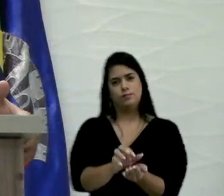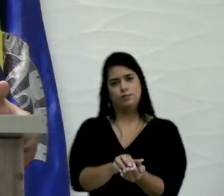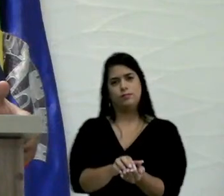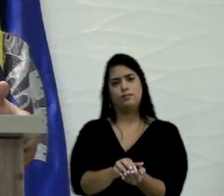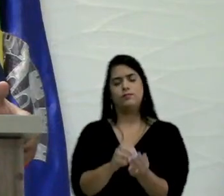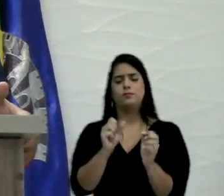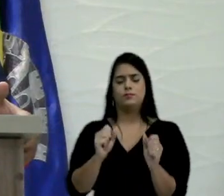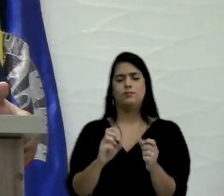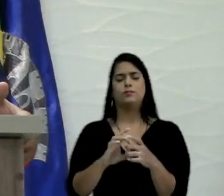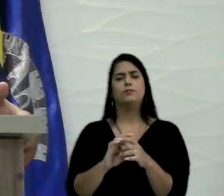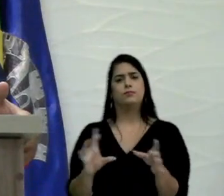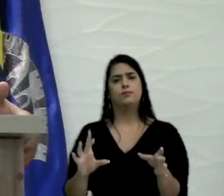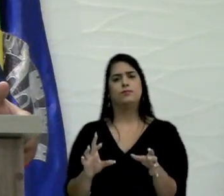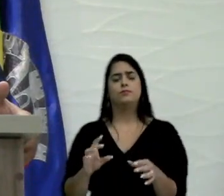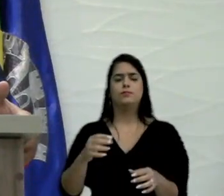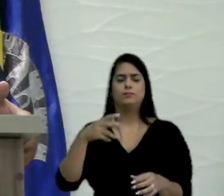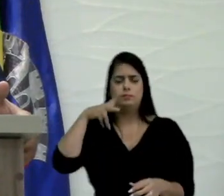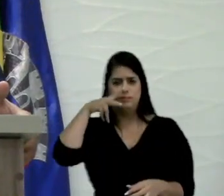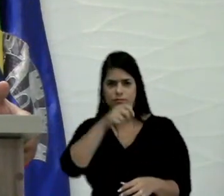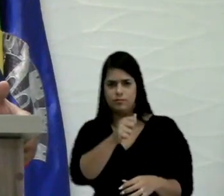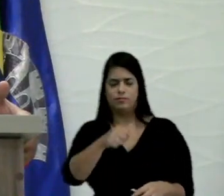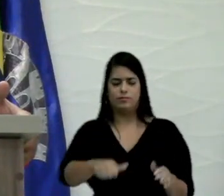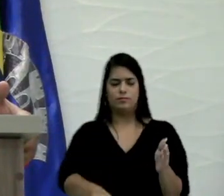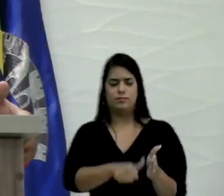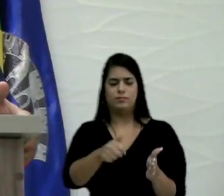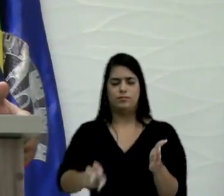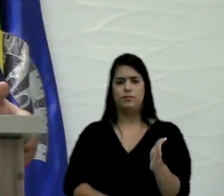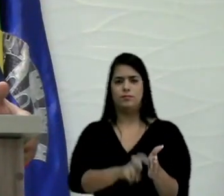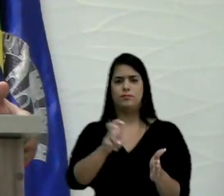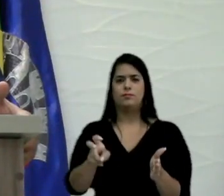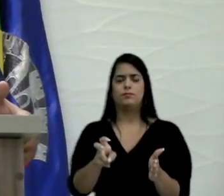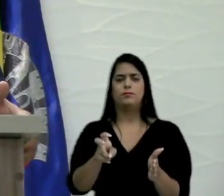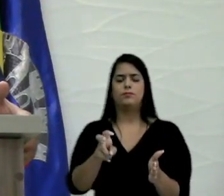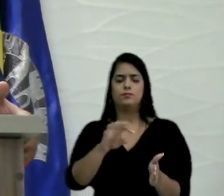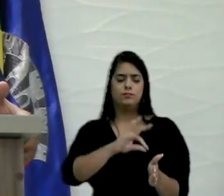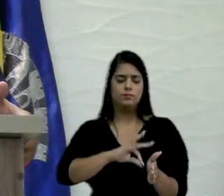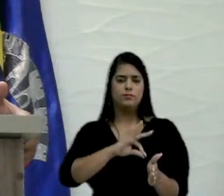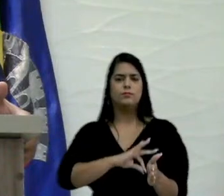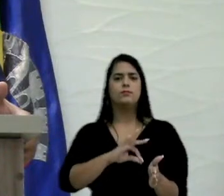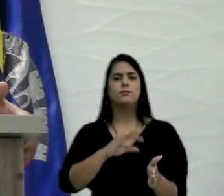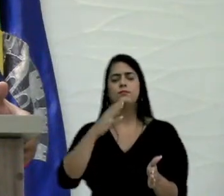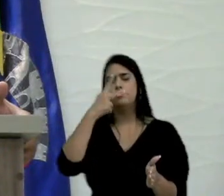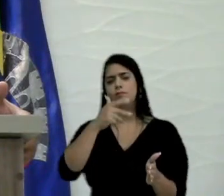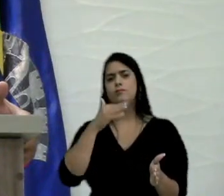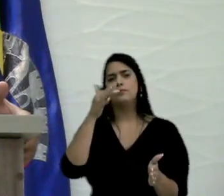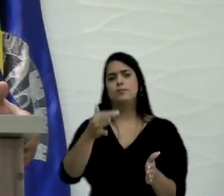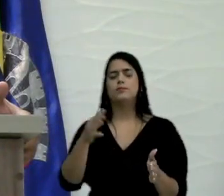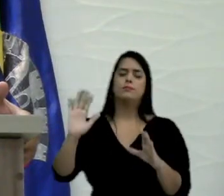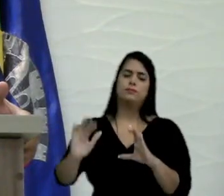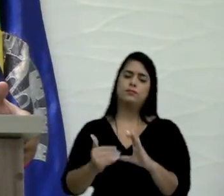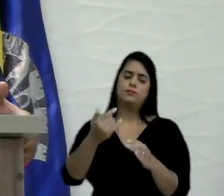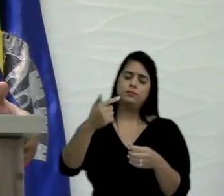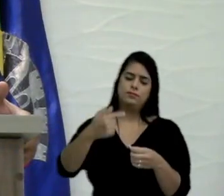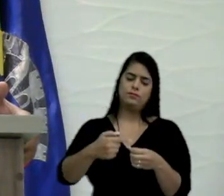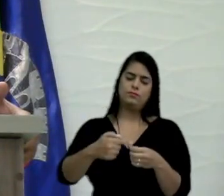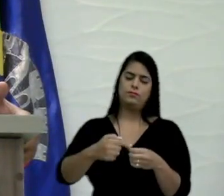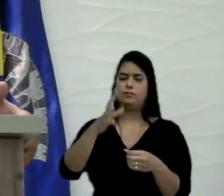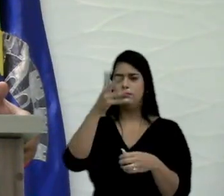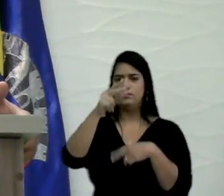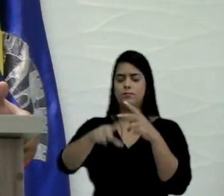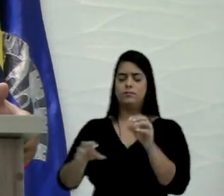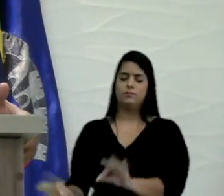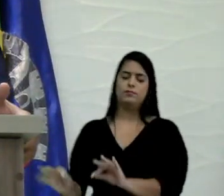fortalecer o 15º Batalhão de Polícia de Belo Jardim e assim possa encaminhar para São Bento do Una um Patrulhamento